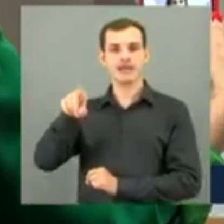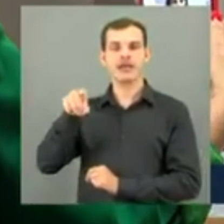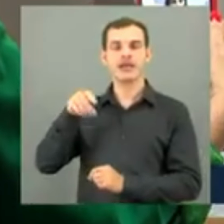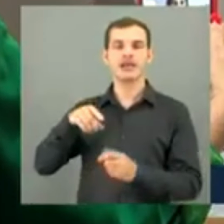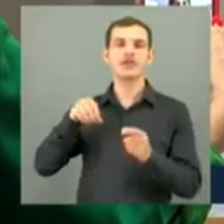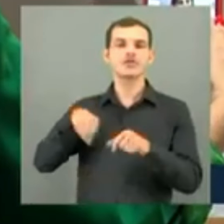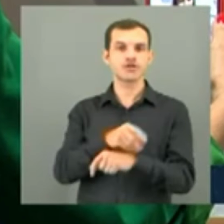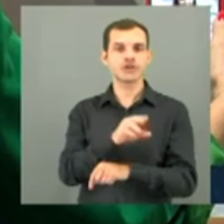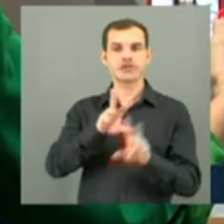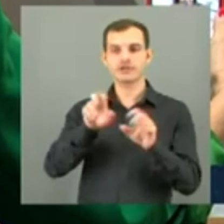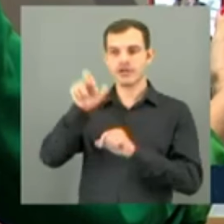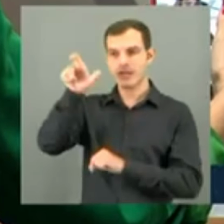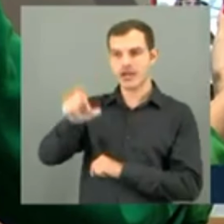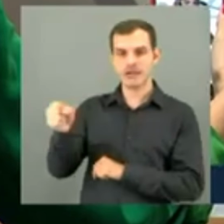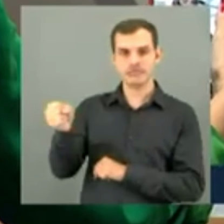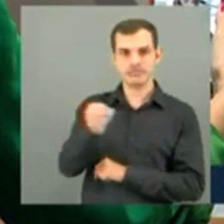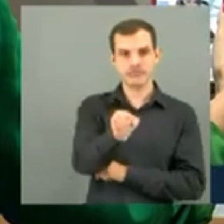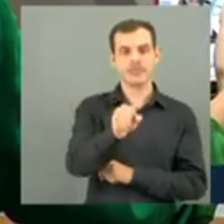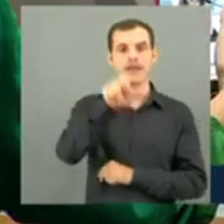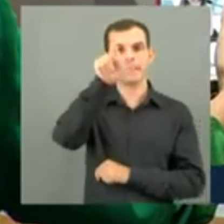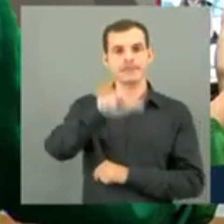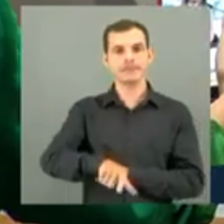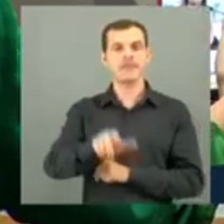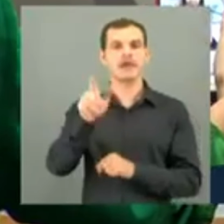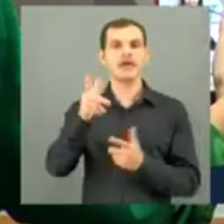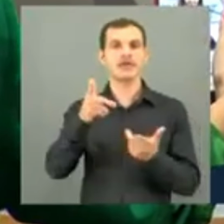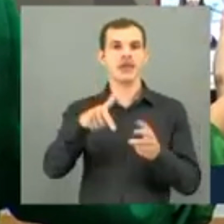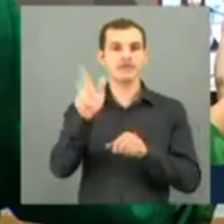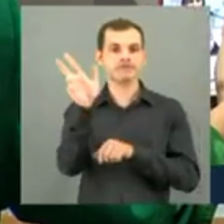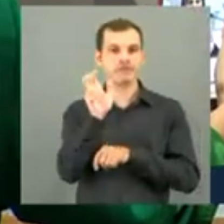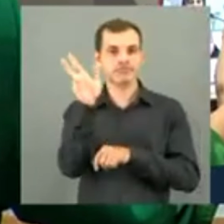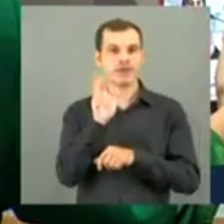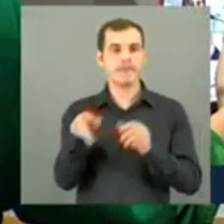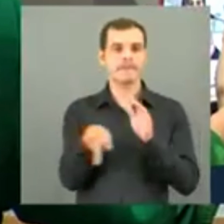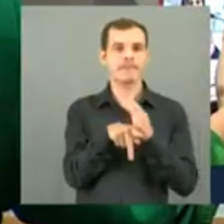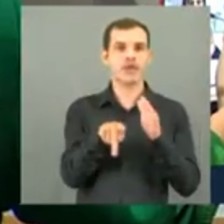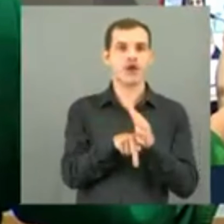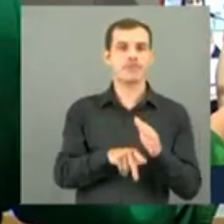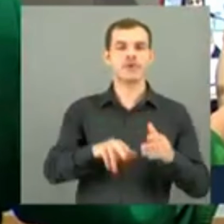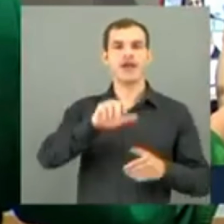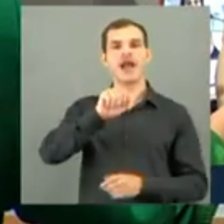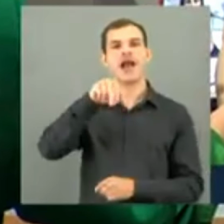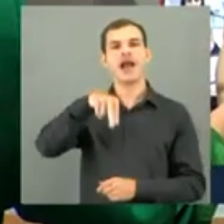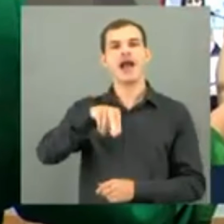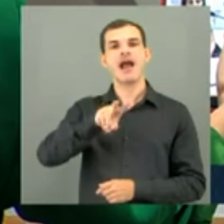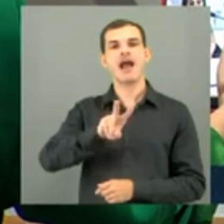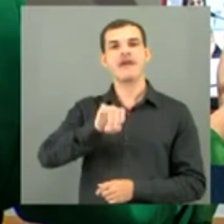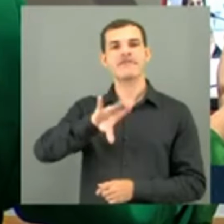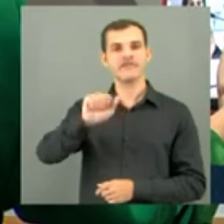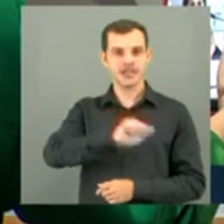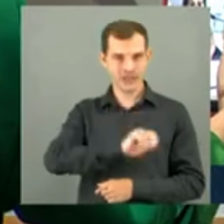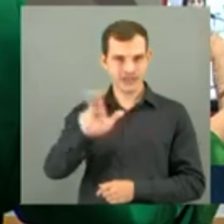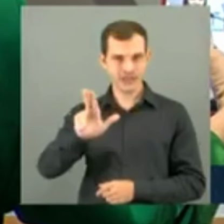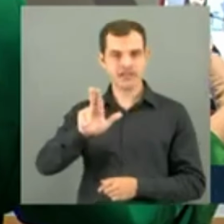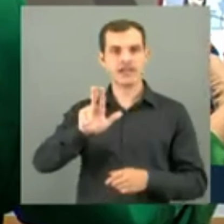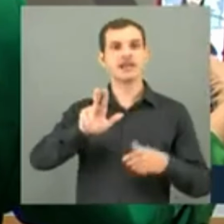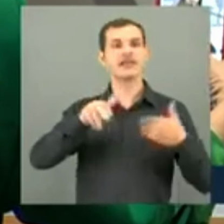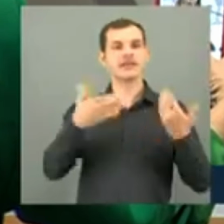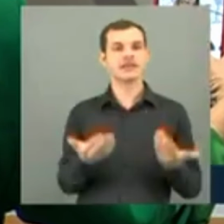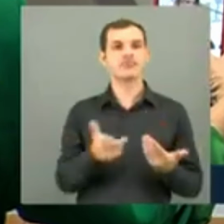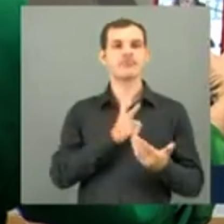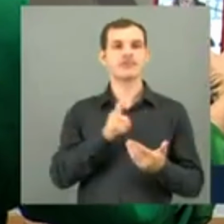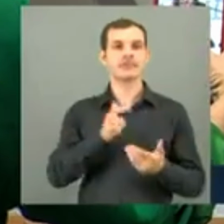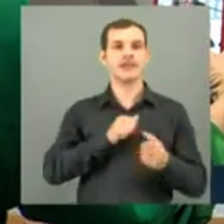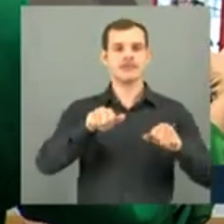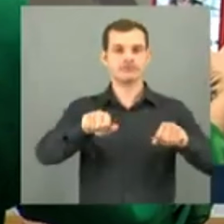de ouvidora da Anvisa, e às 14 horas e 30 minutos, reunião extraordinária em forma de audiência pública,